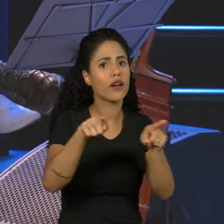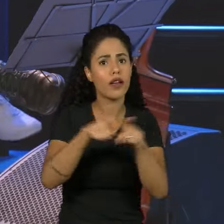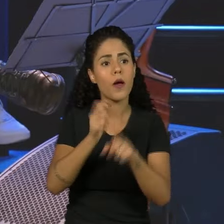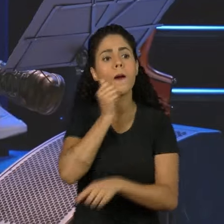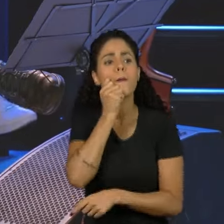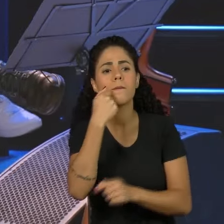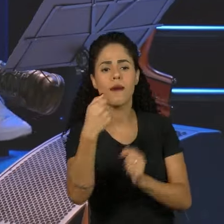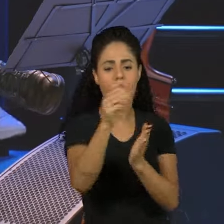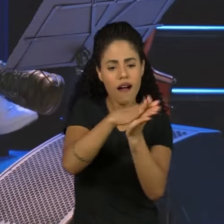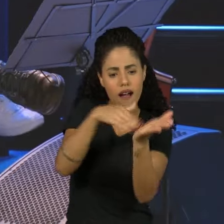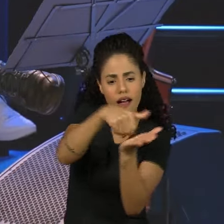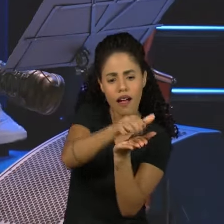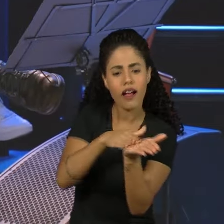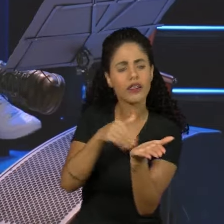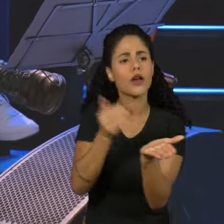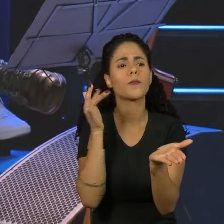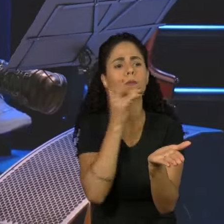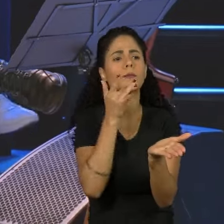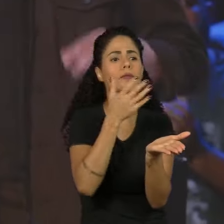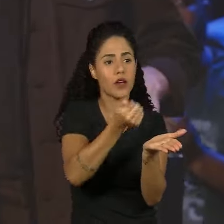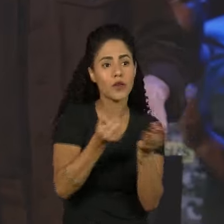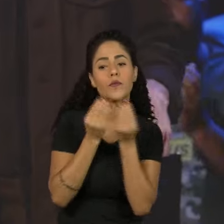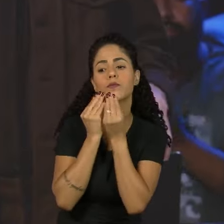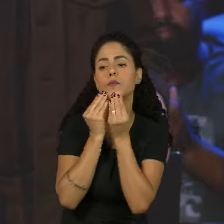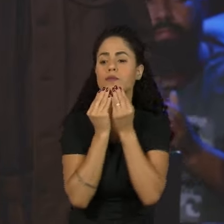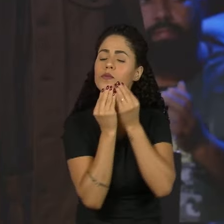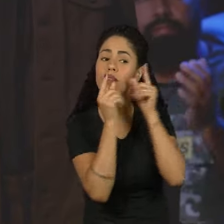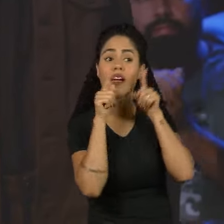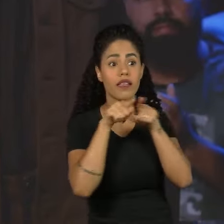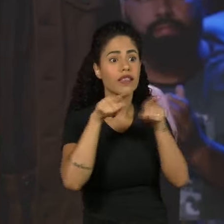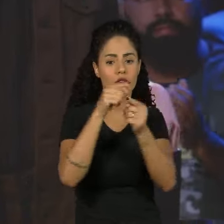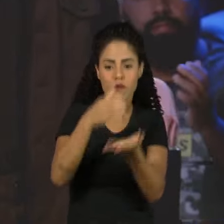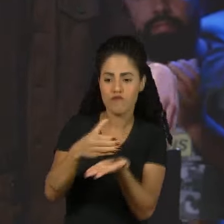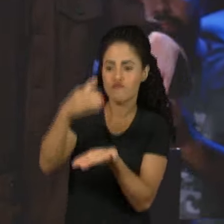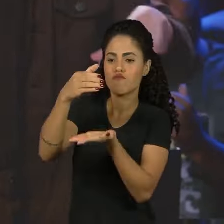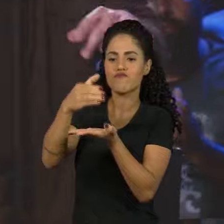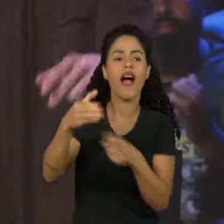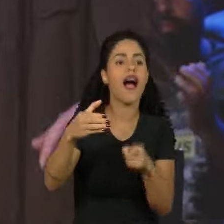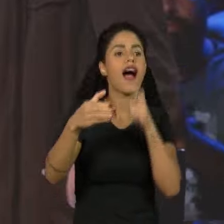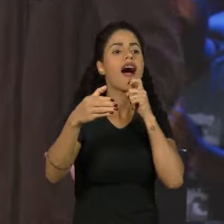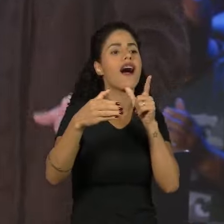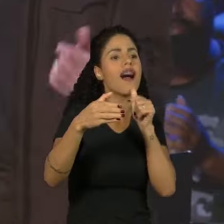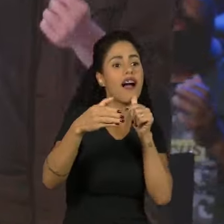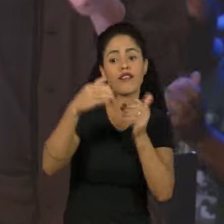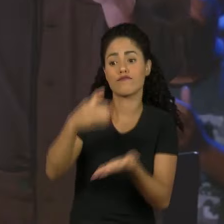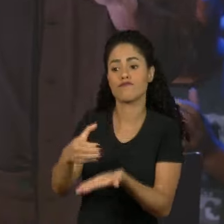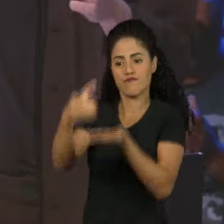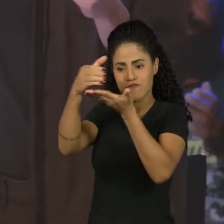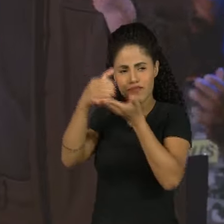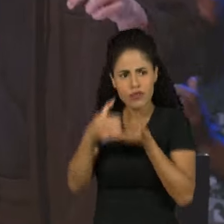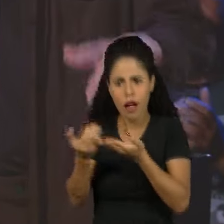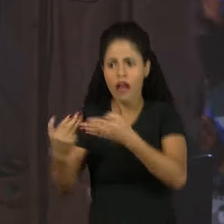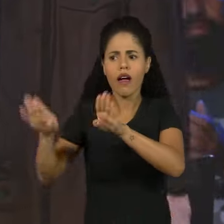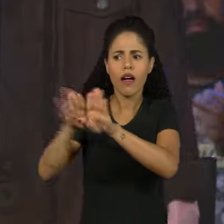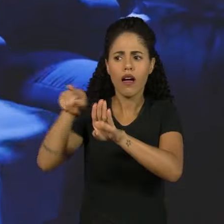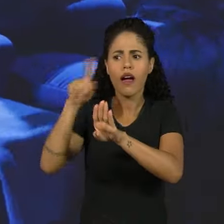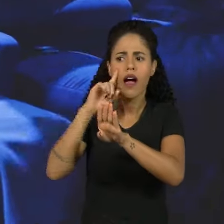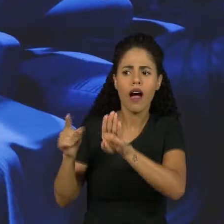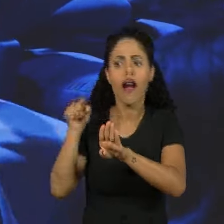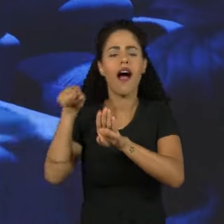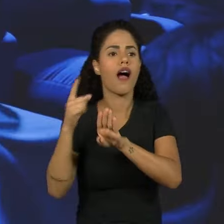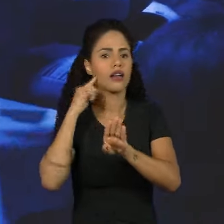com manteiga dessa. Um guardanapo e um copo d'água bem gelada. Fecha a porta da direita com muito cuidado, que